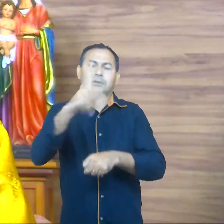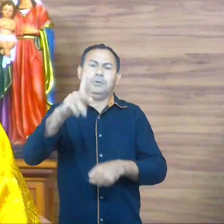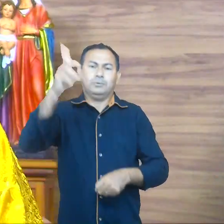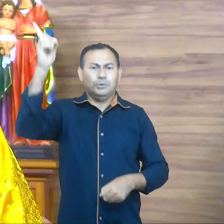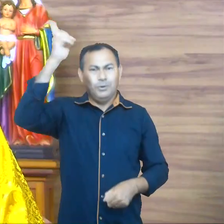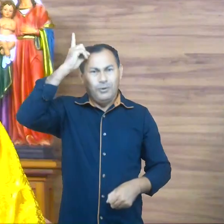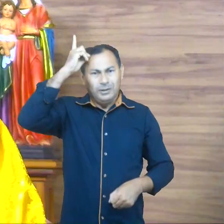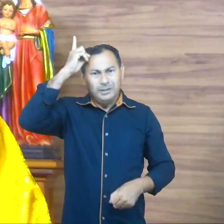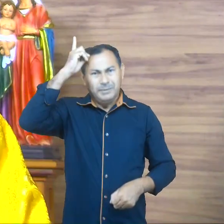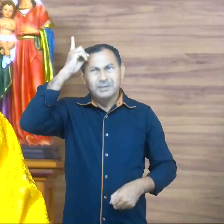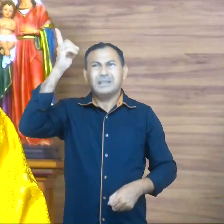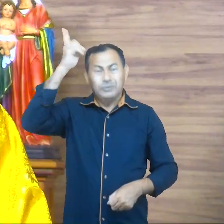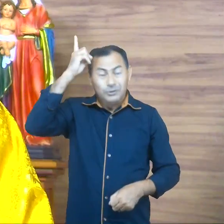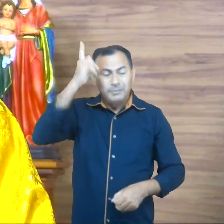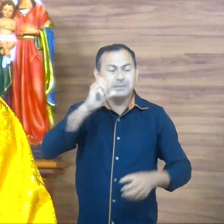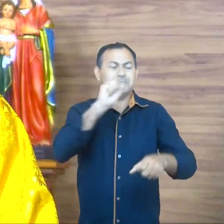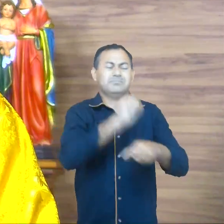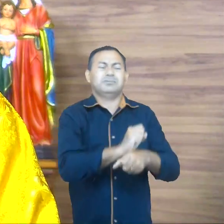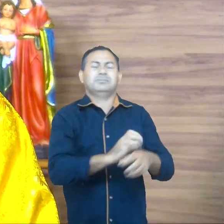dons.